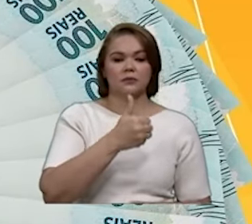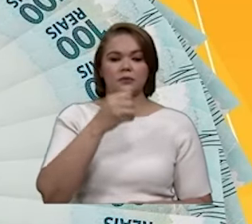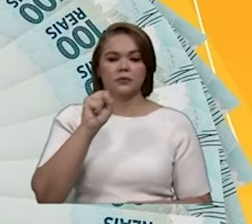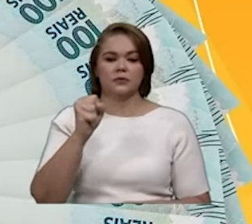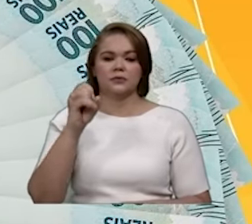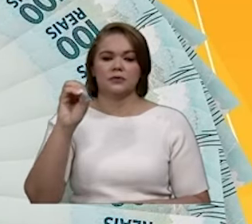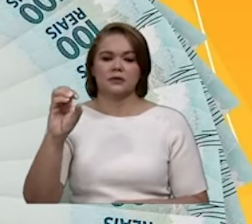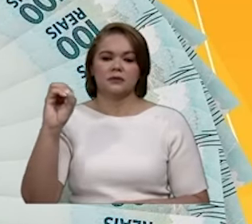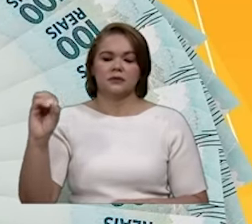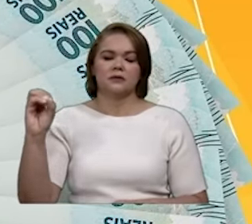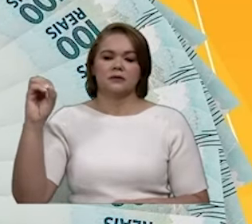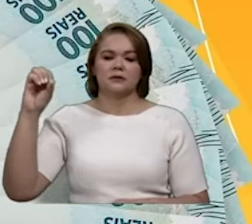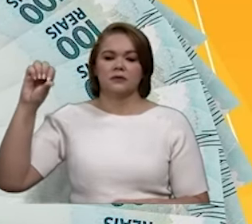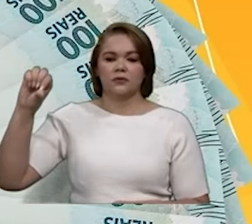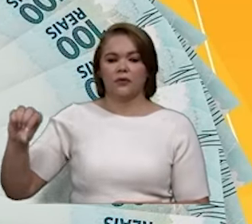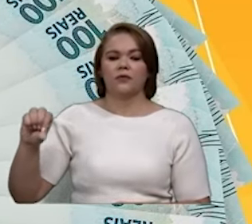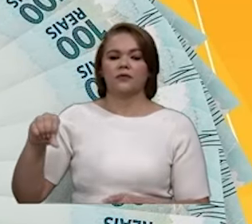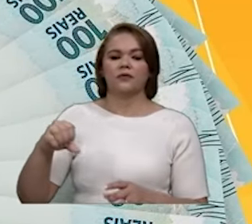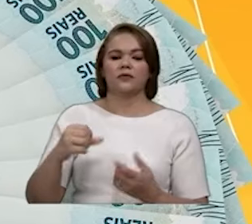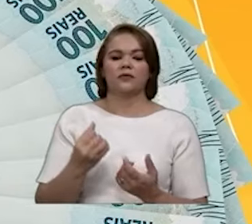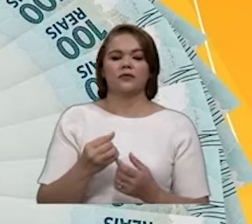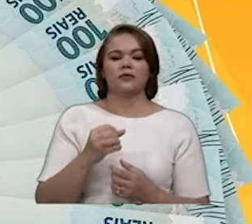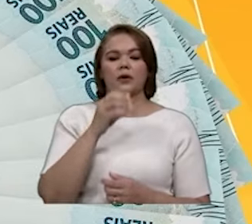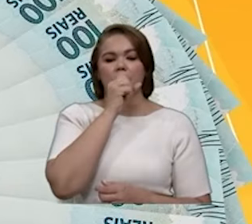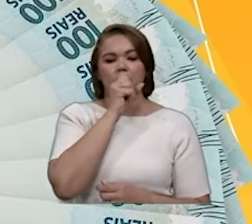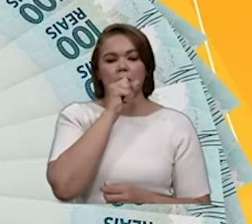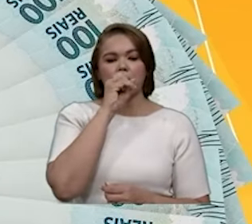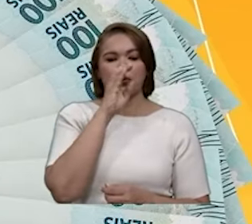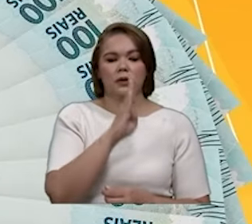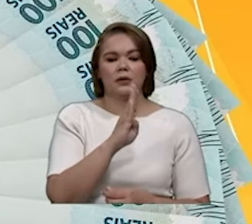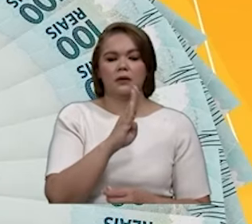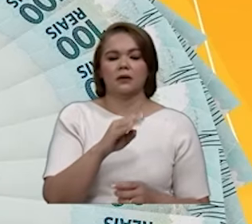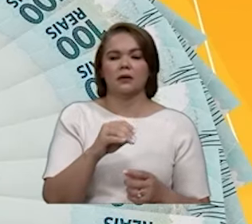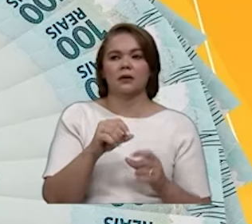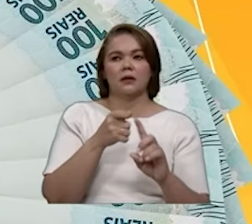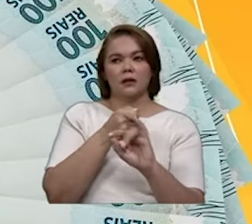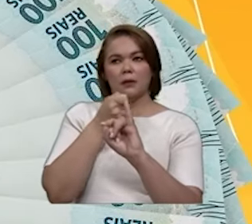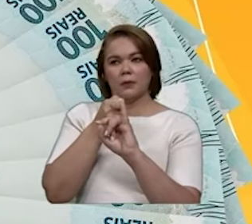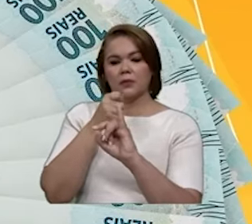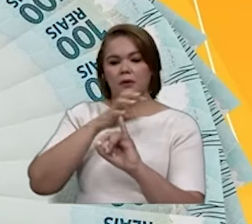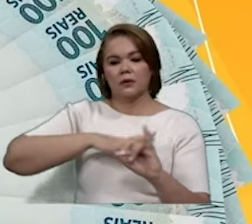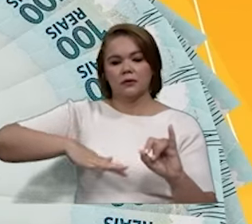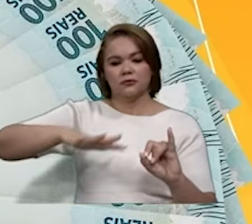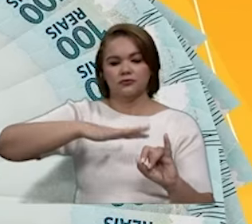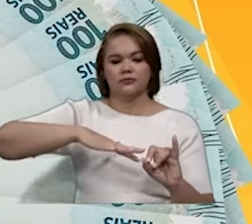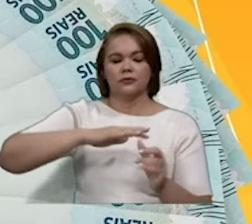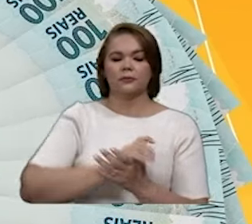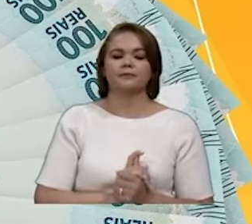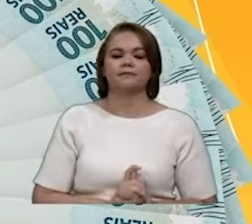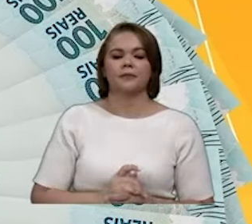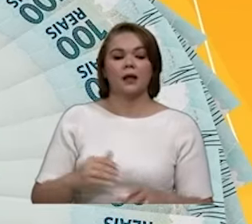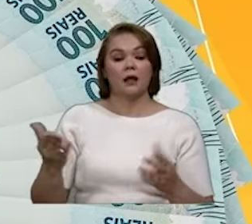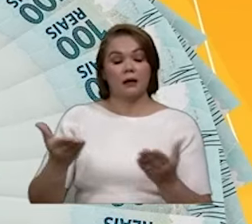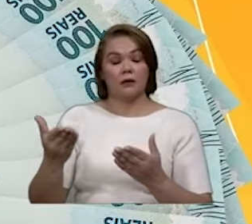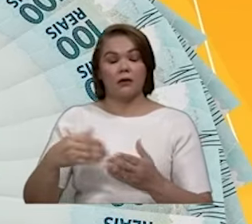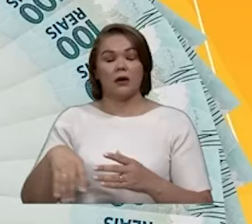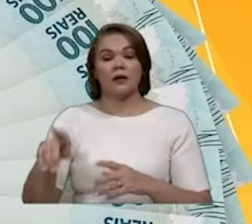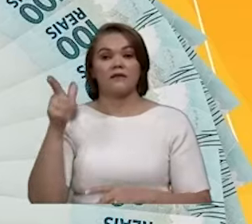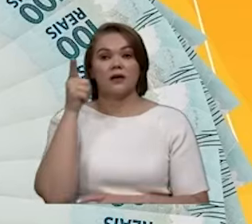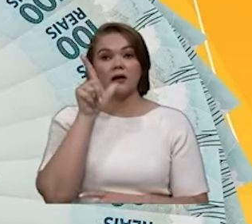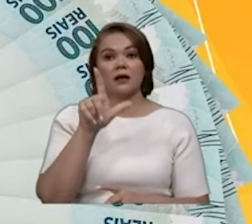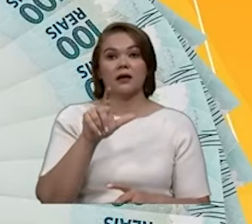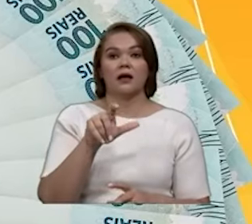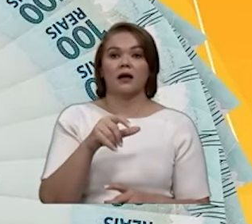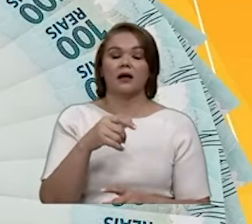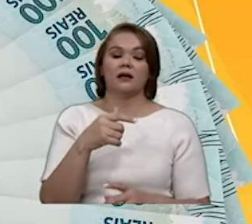0180-0009, José de Boquim, Itaporanga, regional. E agora, quem vai levar, minha gente? São